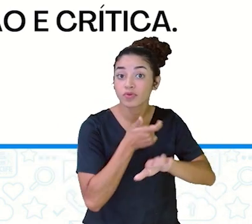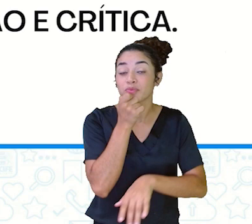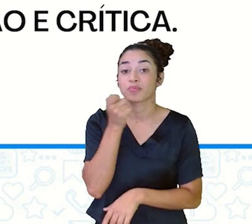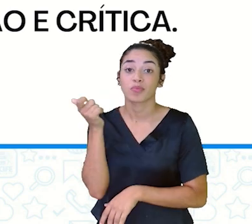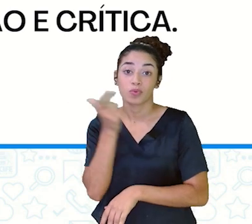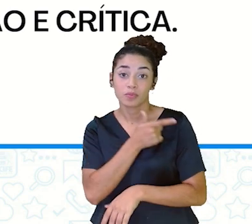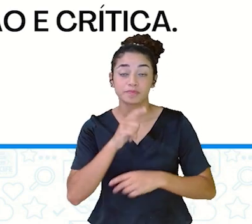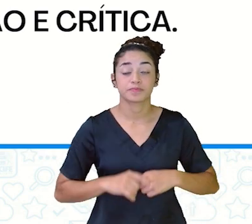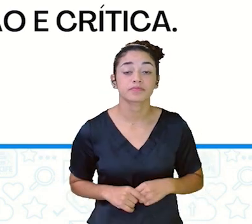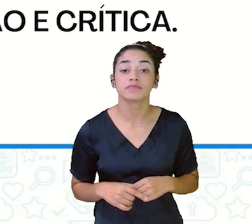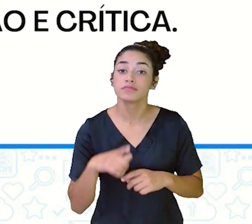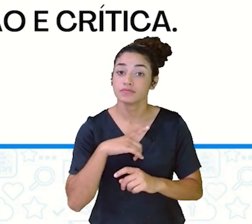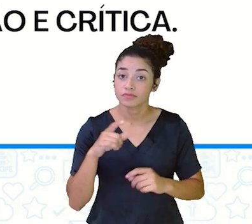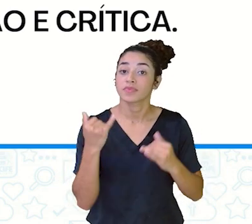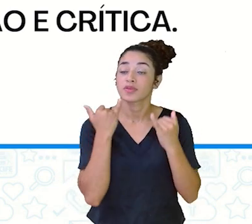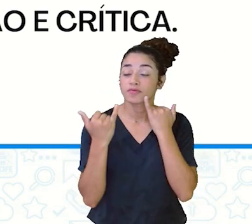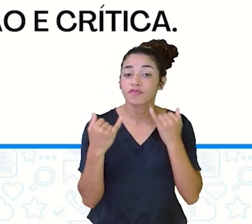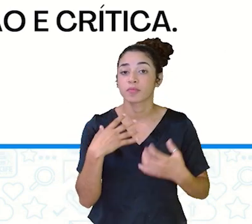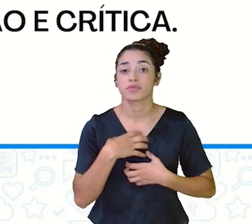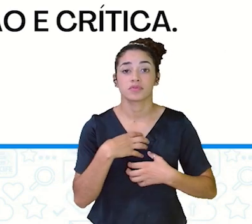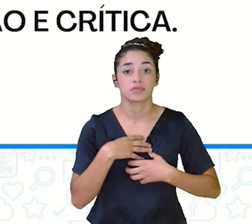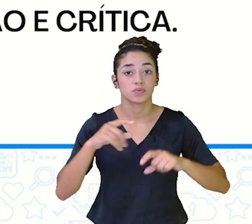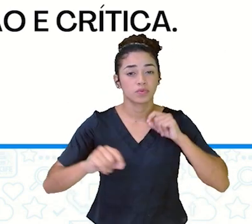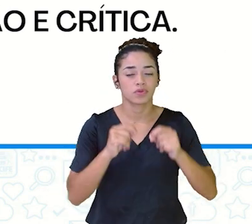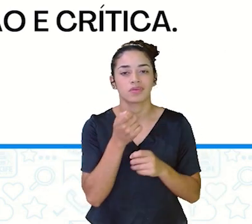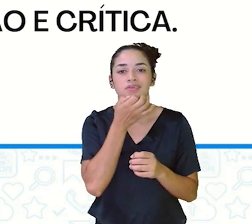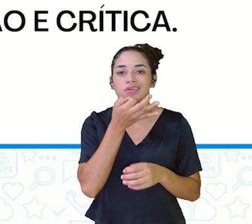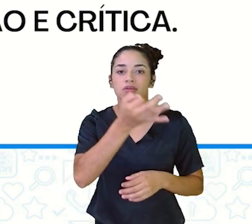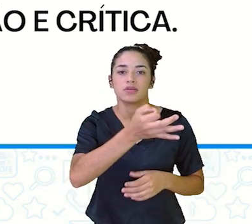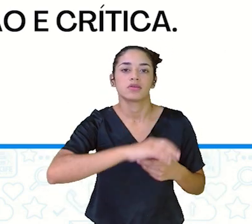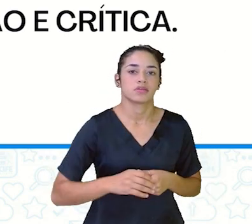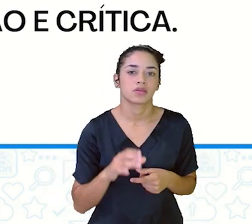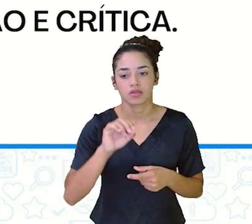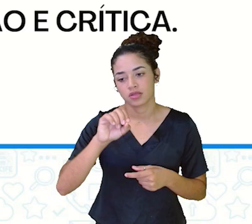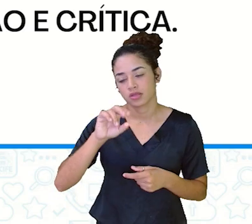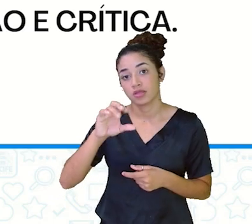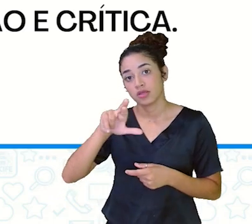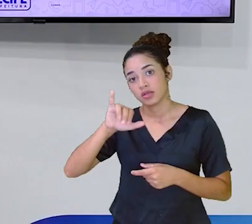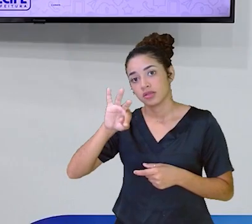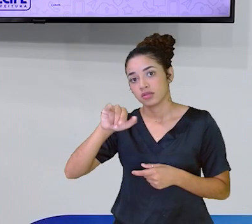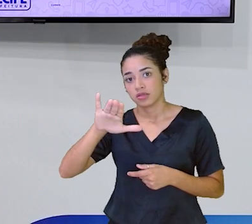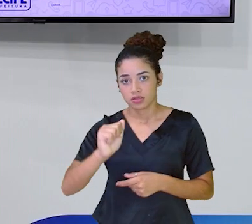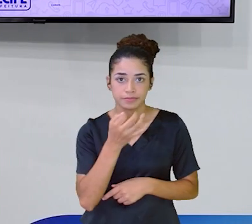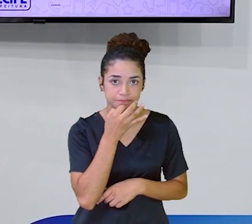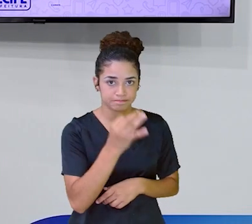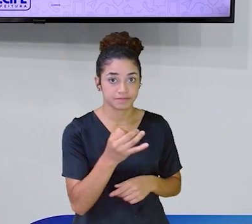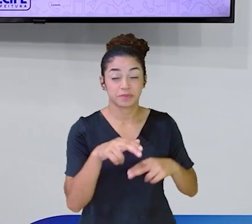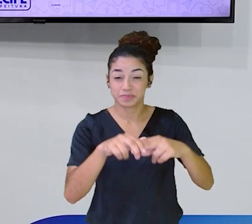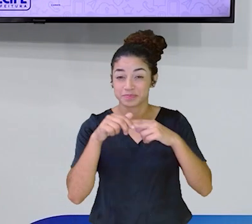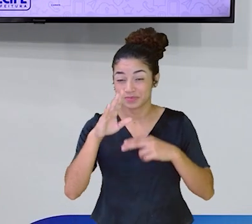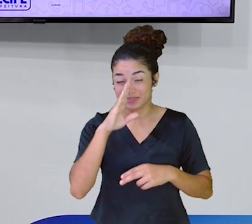a ironia, tem aí em forma de uma certa crítica, principalmente se for uma questão aí social,